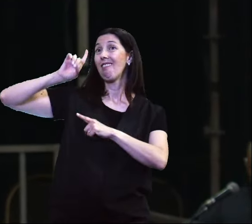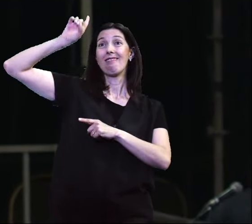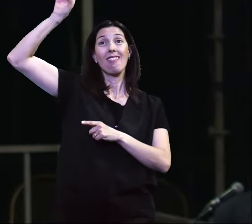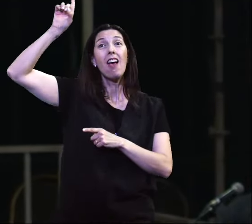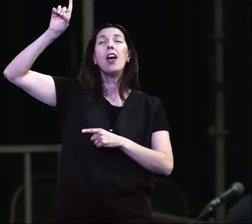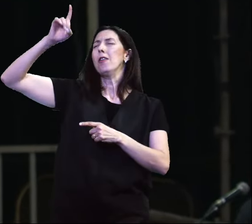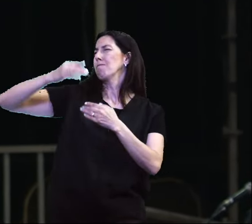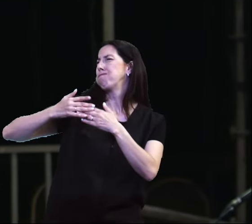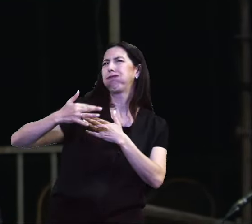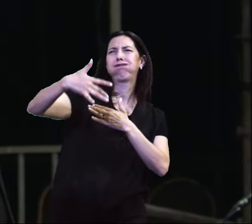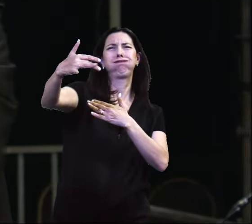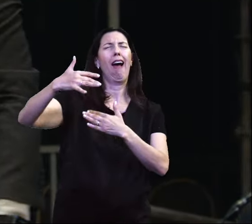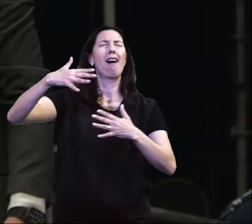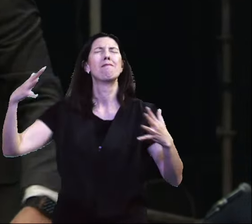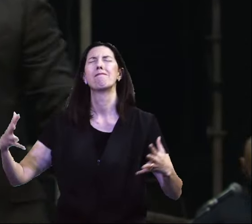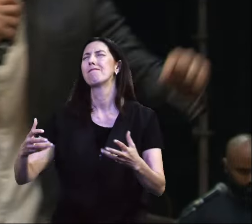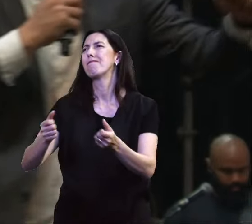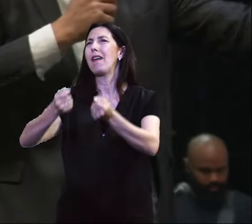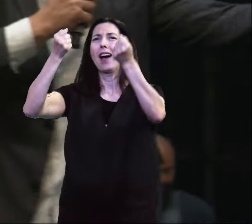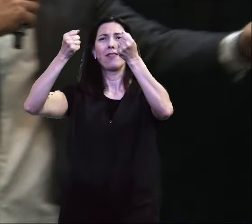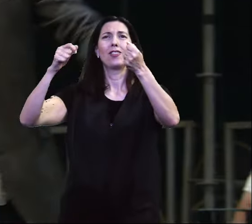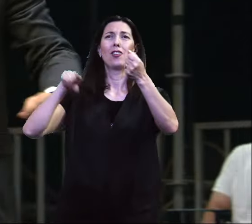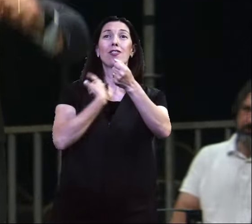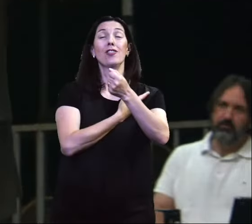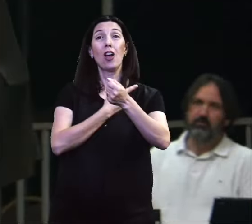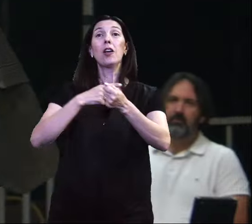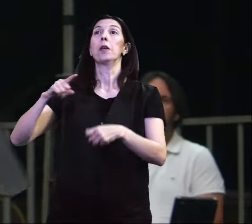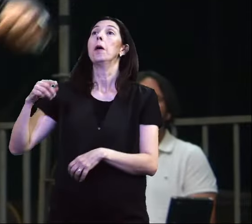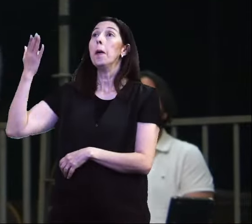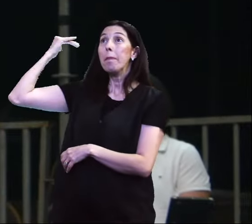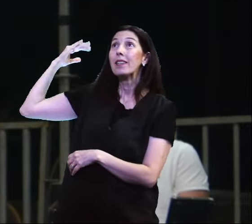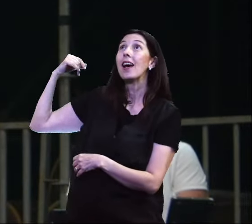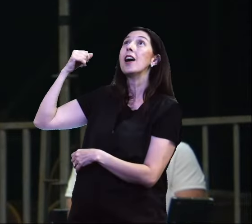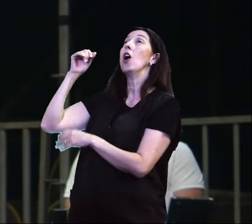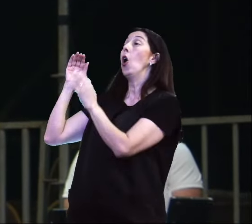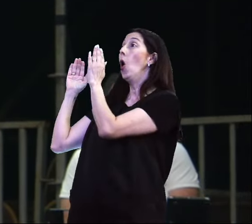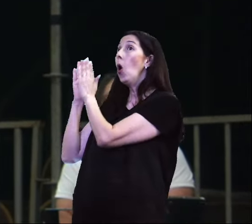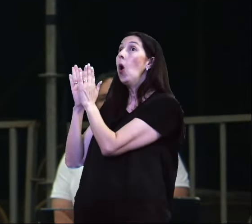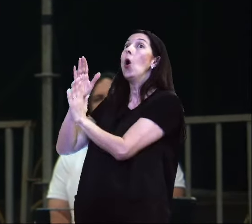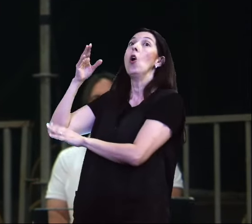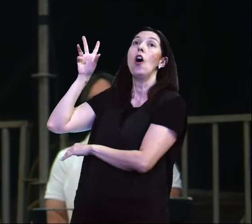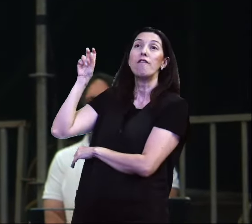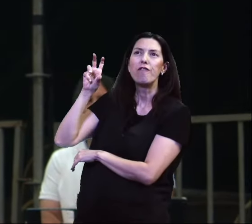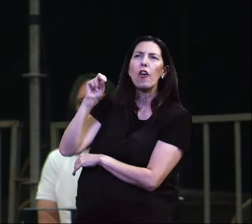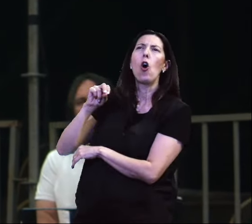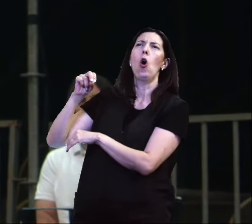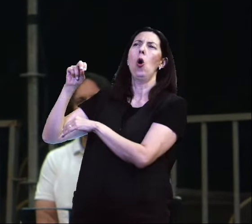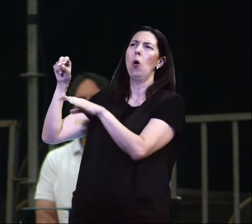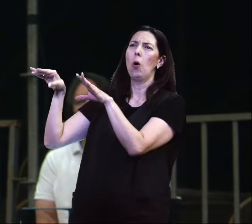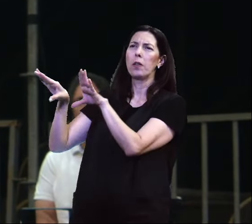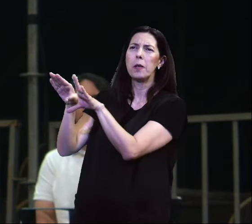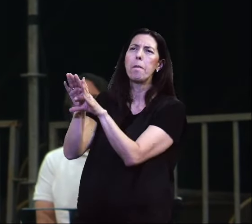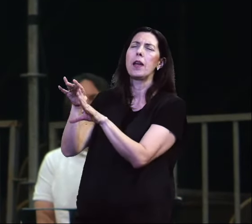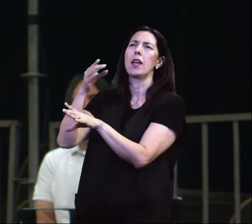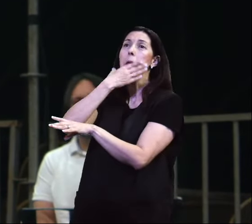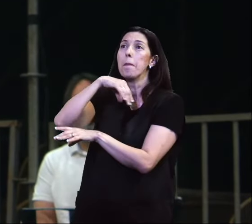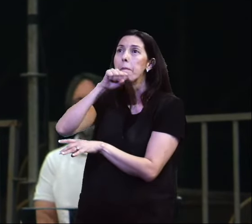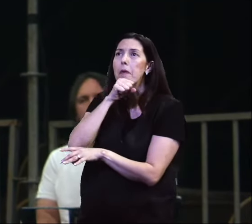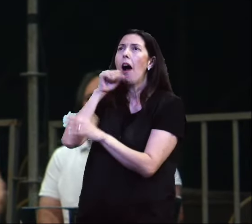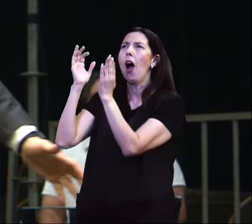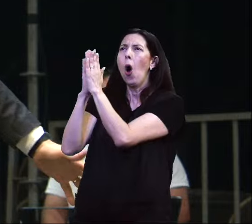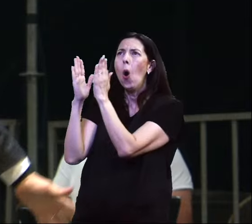fazer algo surpreendente entre nós. O que os nossos pais, os avós oraram, nós vamos experimentar.